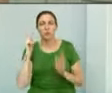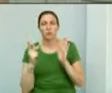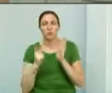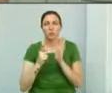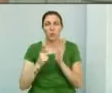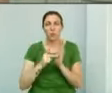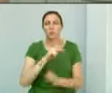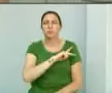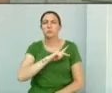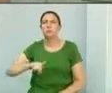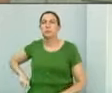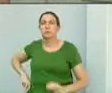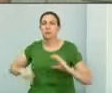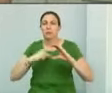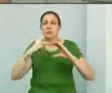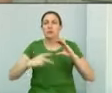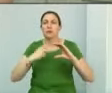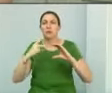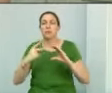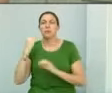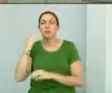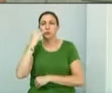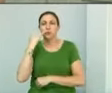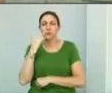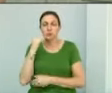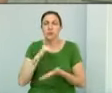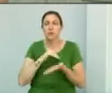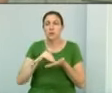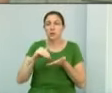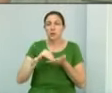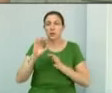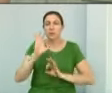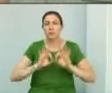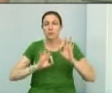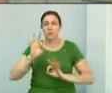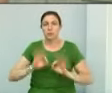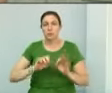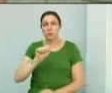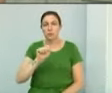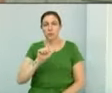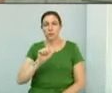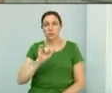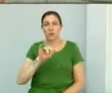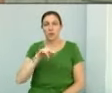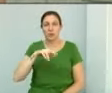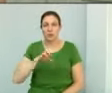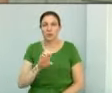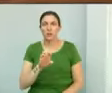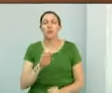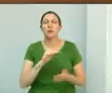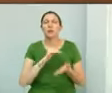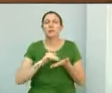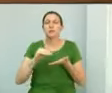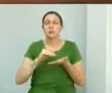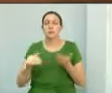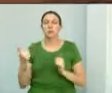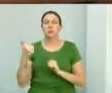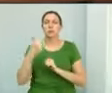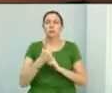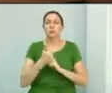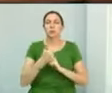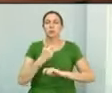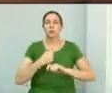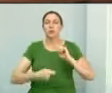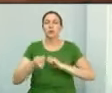Jurandir Pezenato, Secretária de Planejamento, Aline Prichua, Secretário Adjunto da